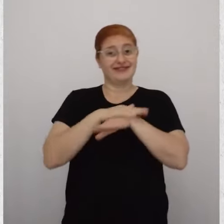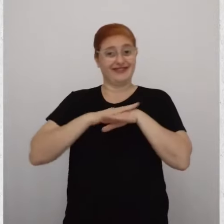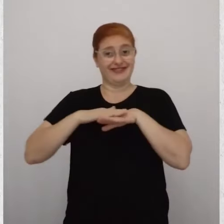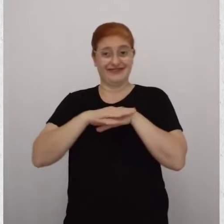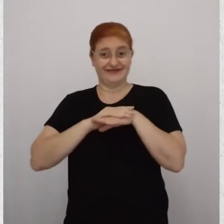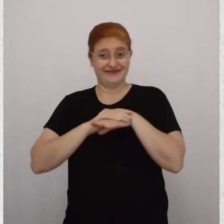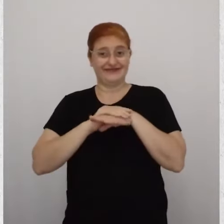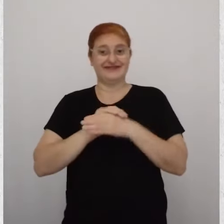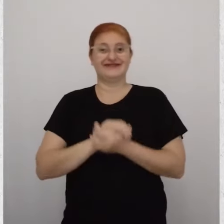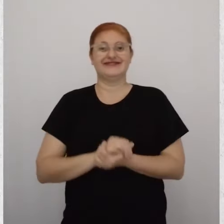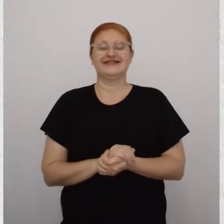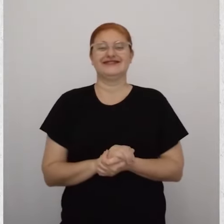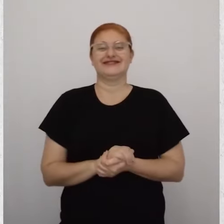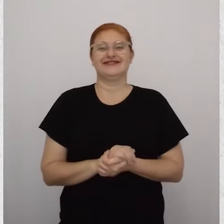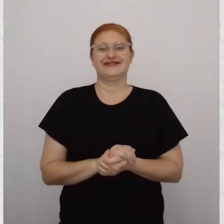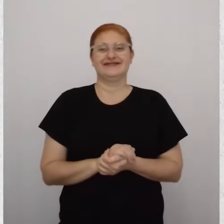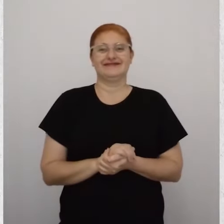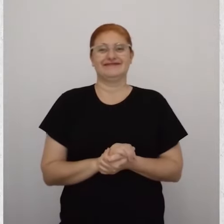conversa.